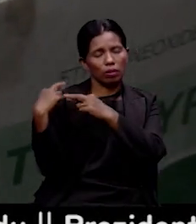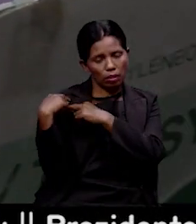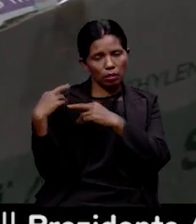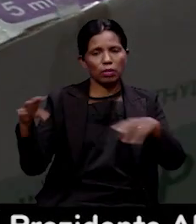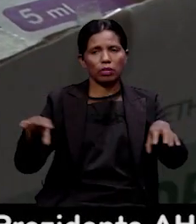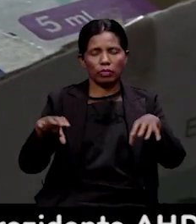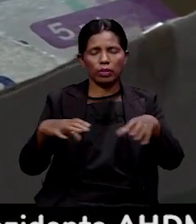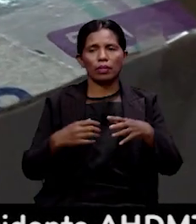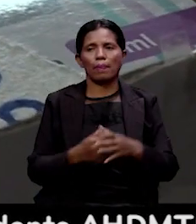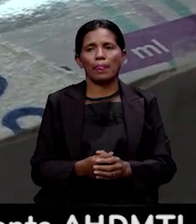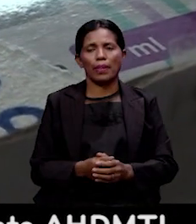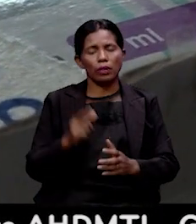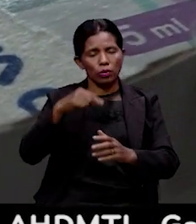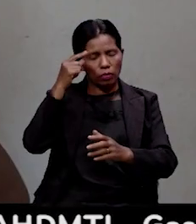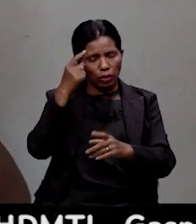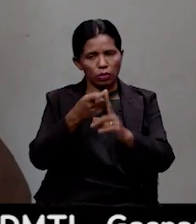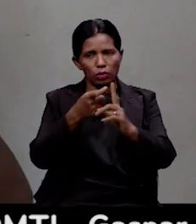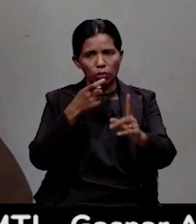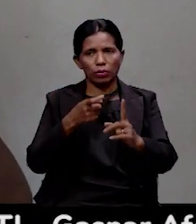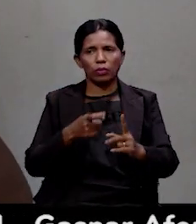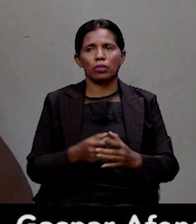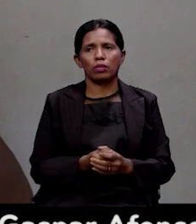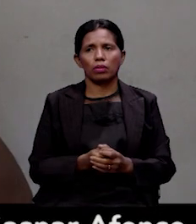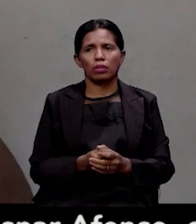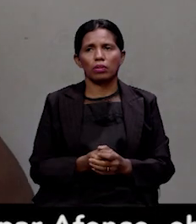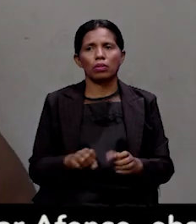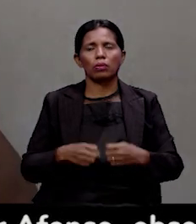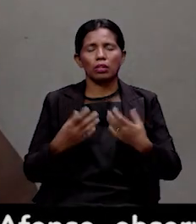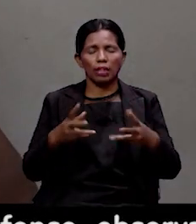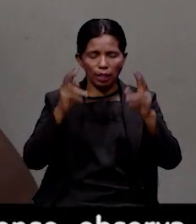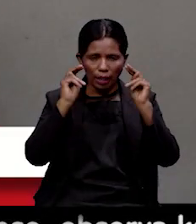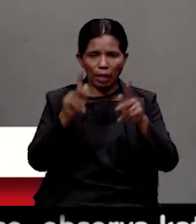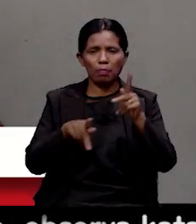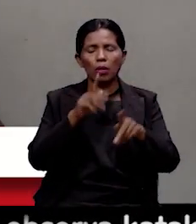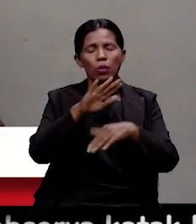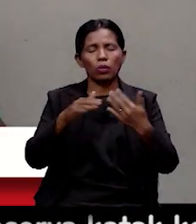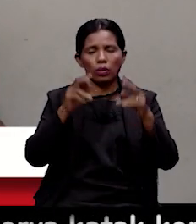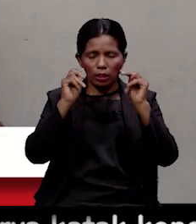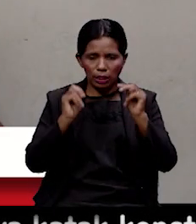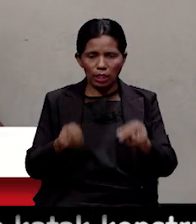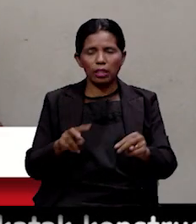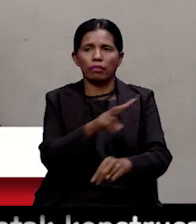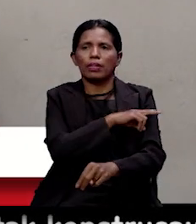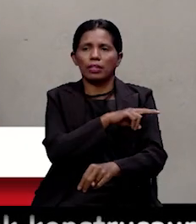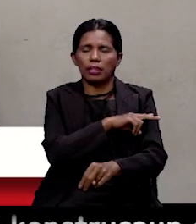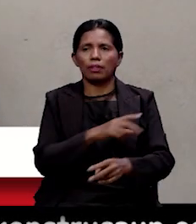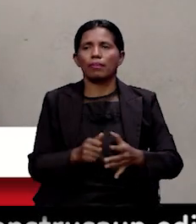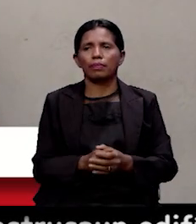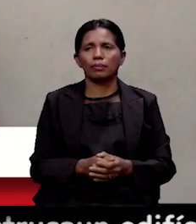Governo, livre-se maneira hoje, para o insato belo obriga a cidadão sira vacina, e ao mesmo tempo, irane,